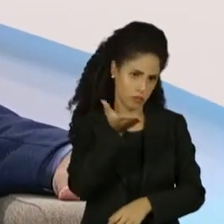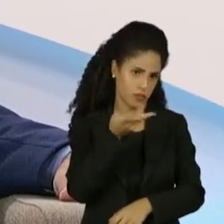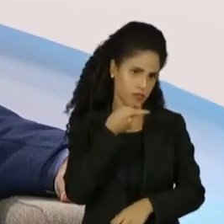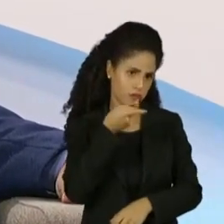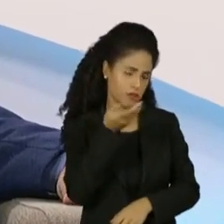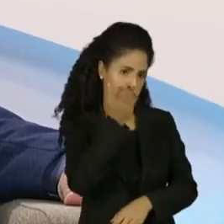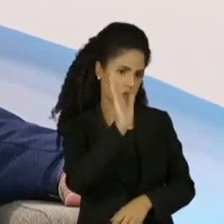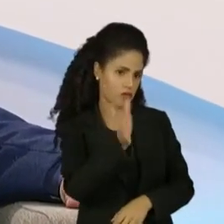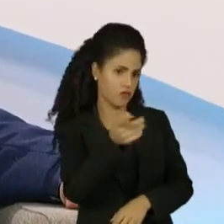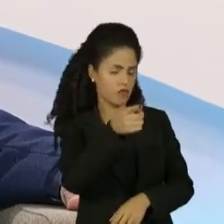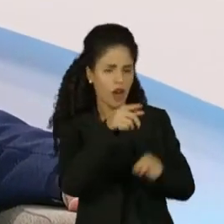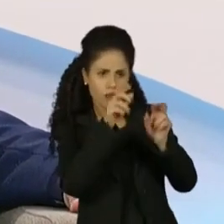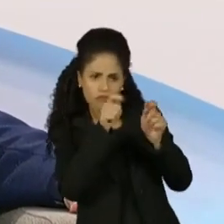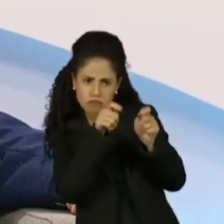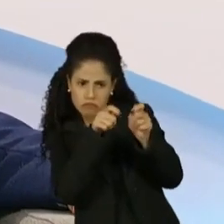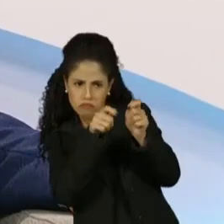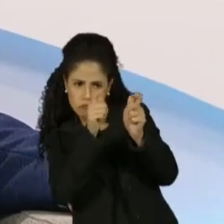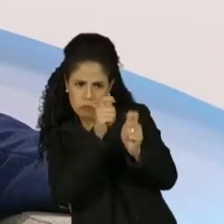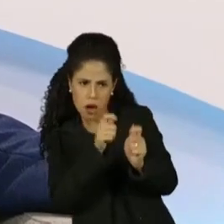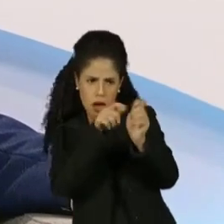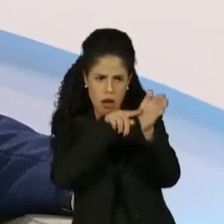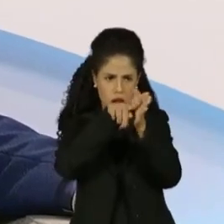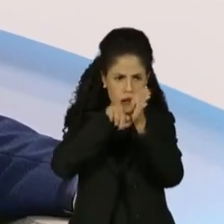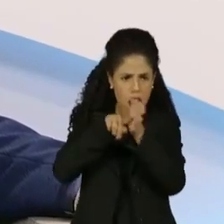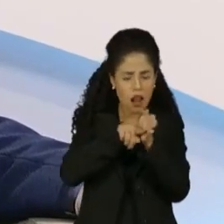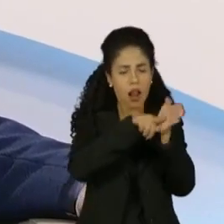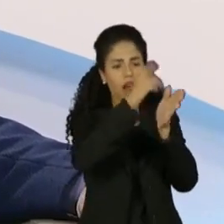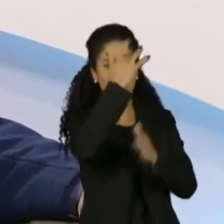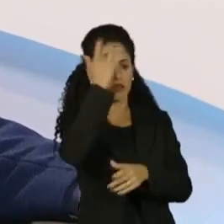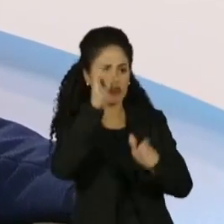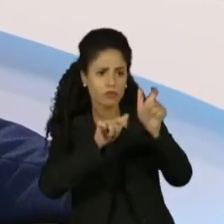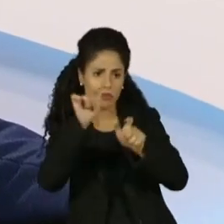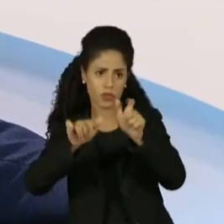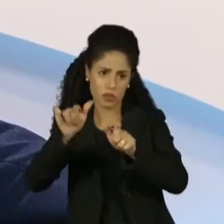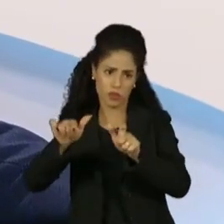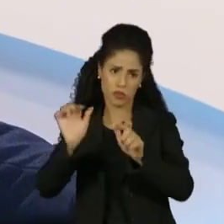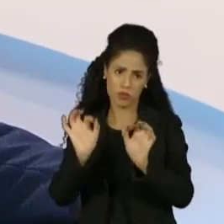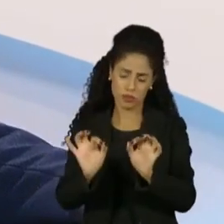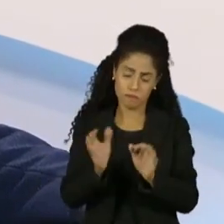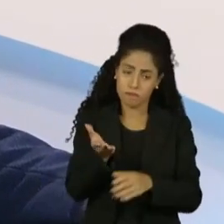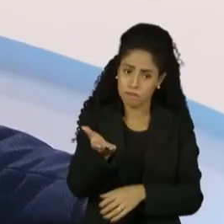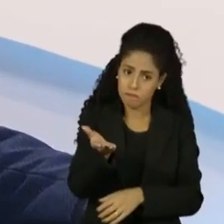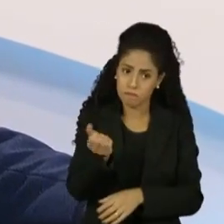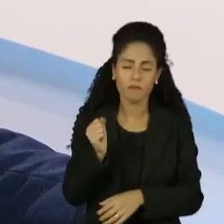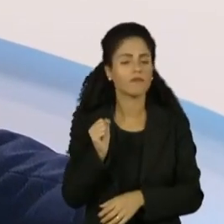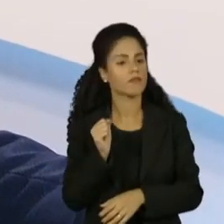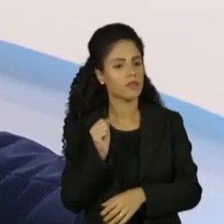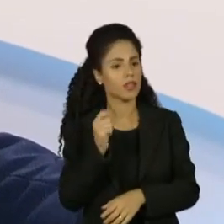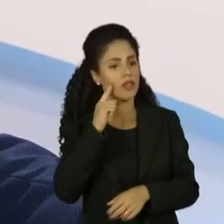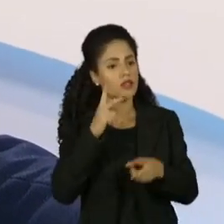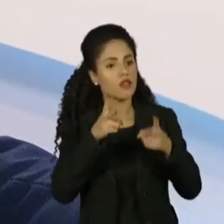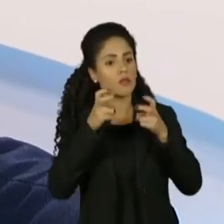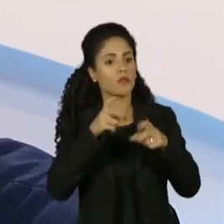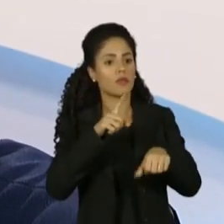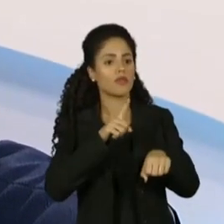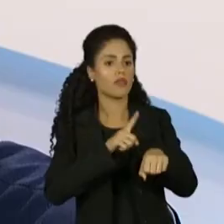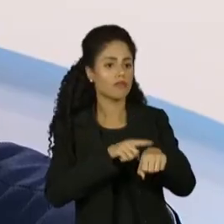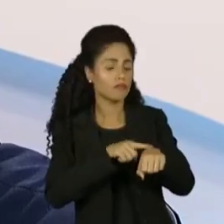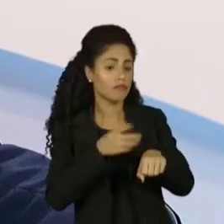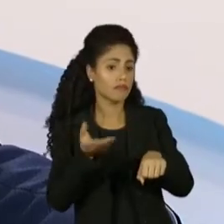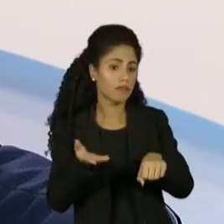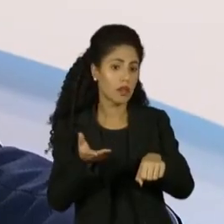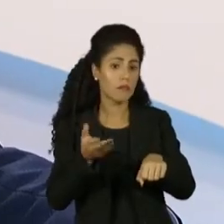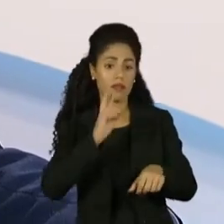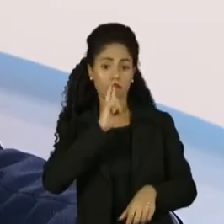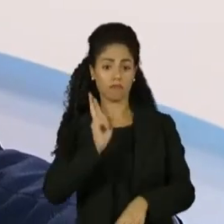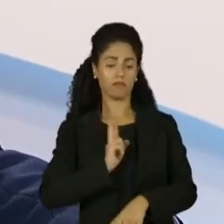o monitoramento de pessoas, reoferenciamento. E esses órgãos simplesmente